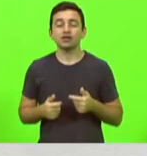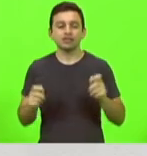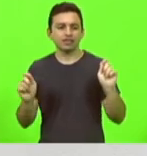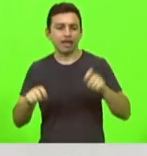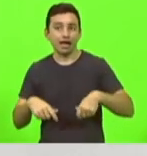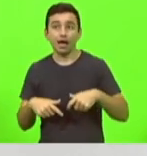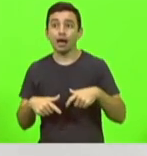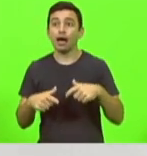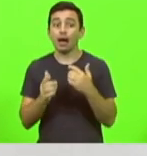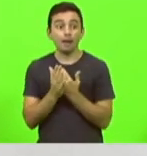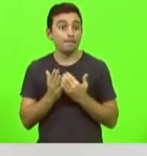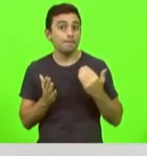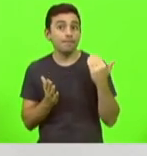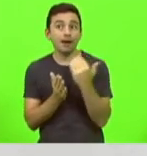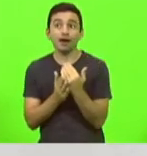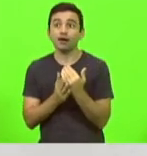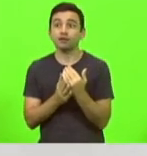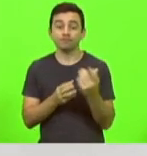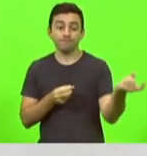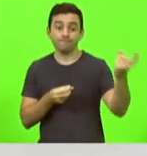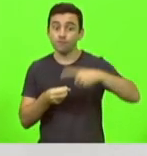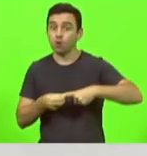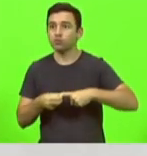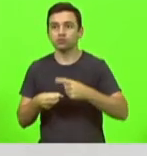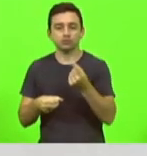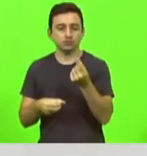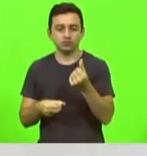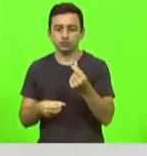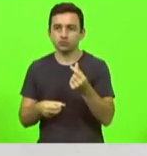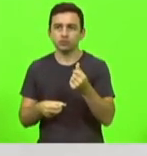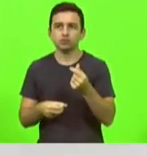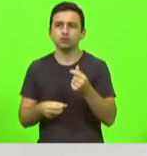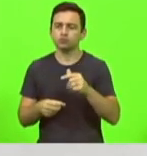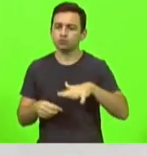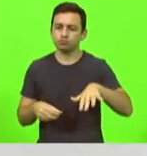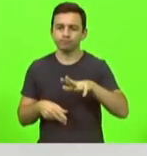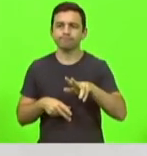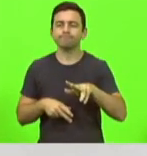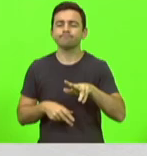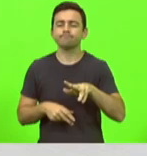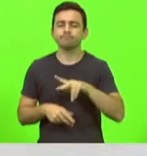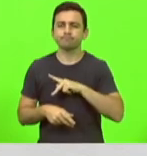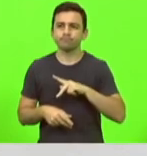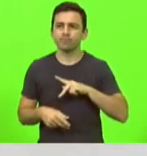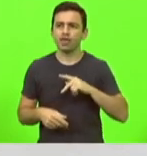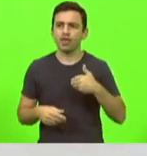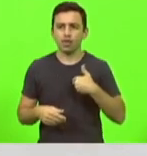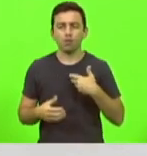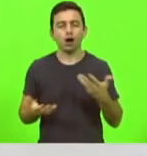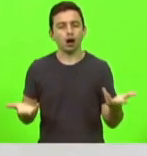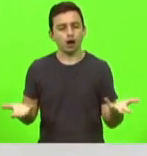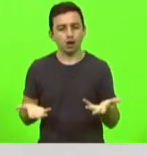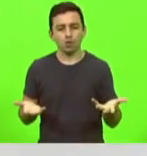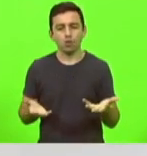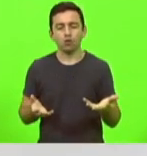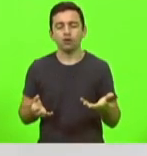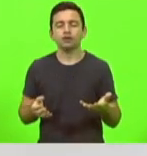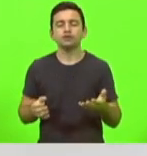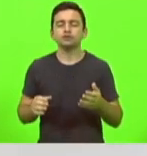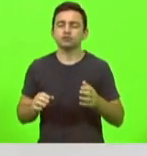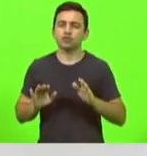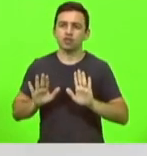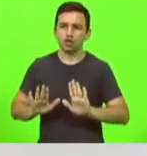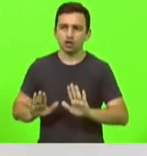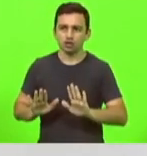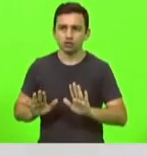devolução de recursos aos cofres públicos dirijo-me a vossas excelências para comunicar minha renúncia a contar de Dois de